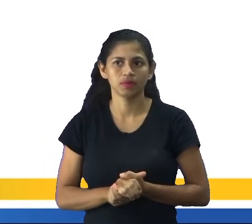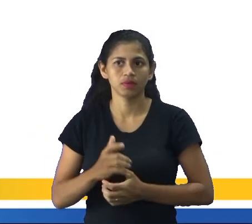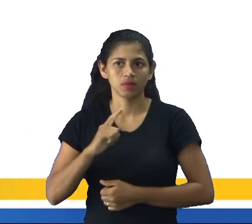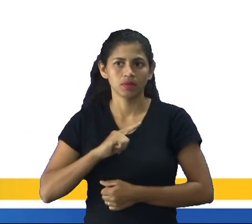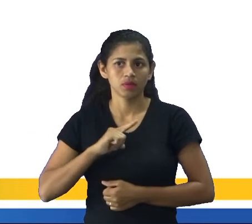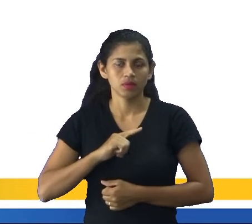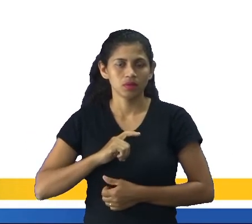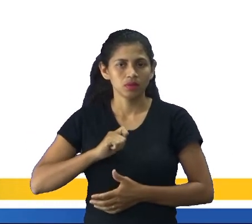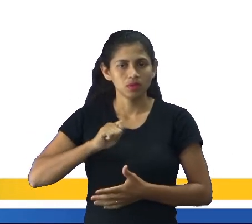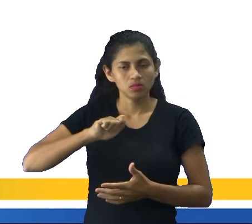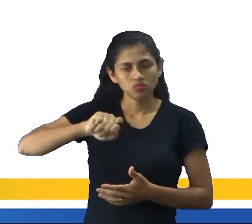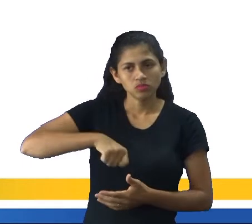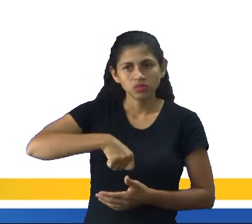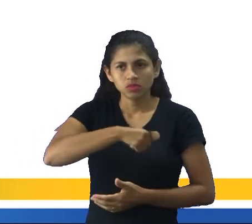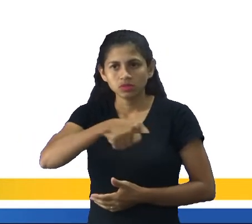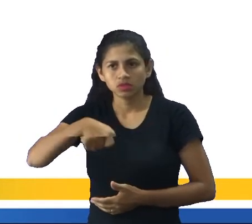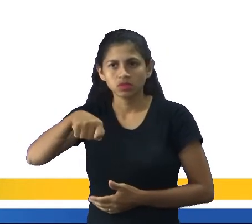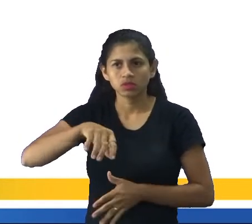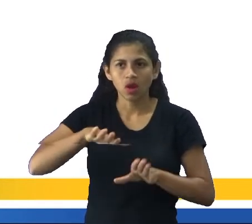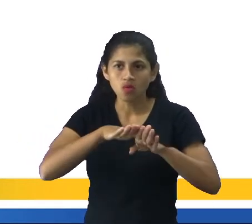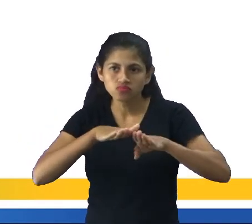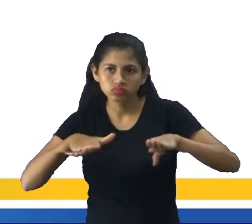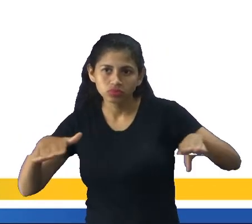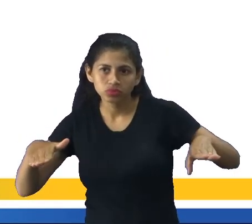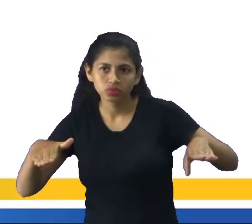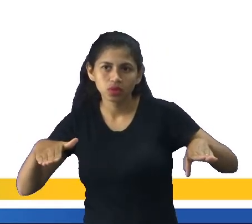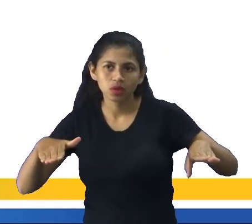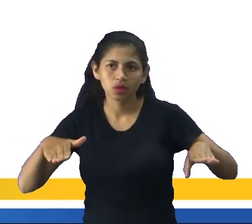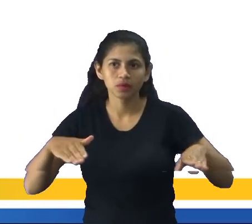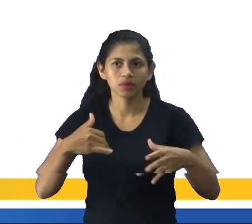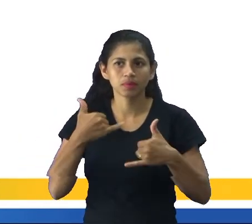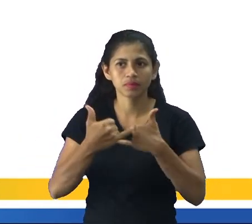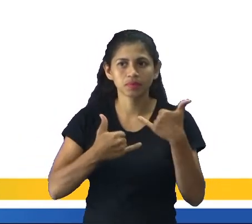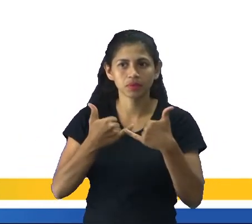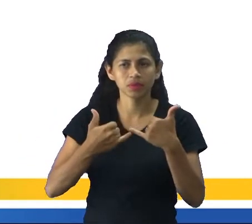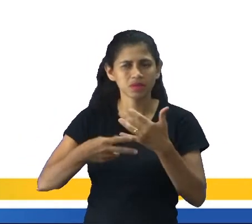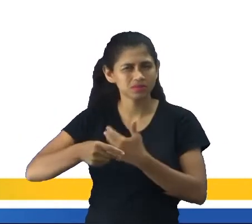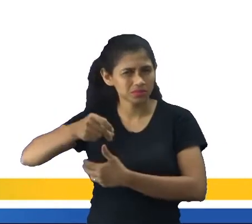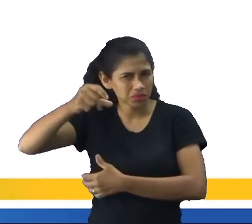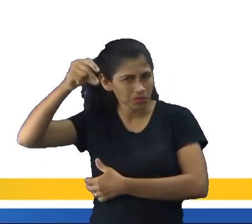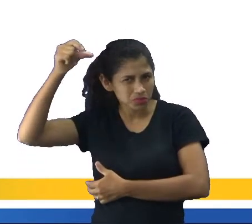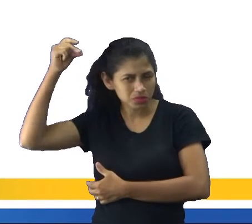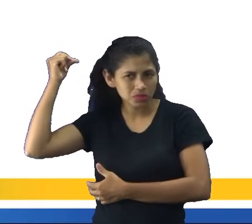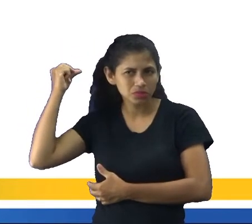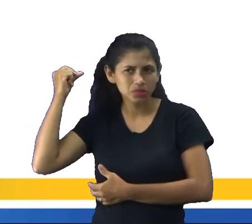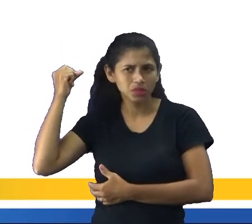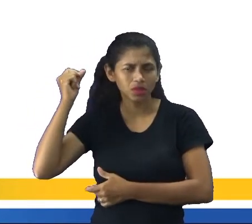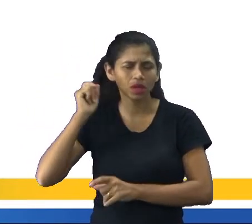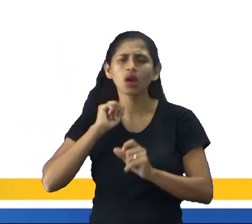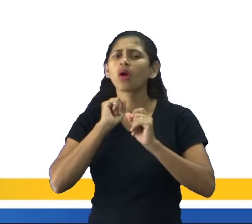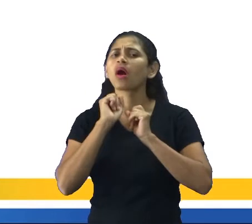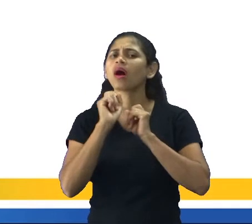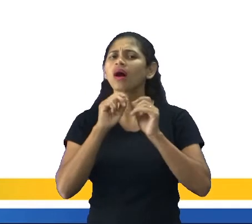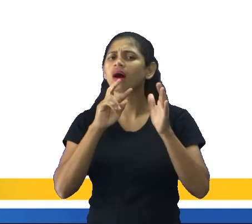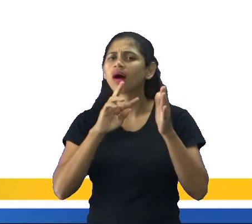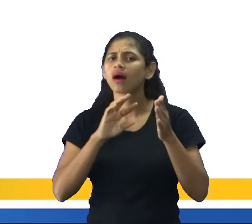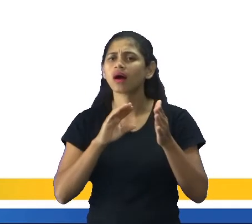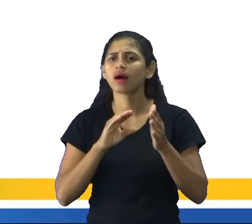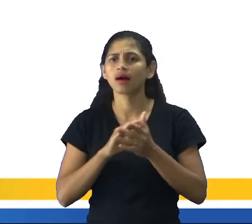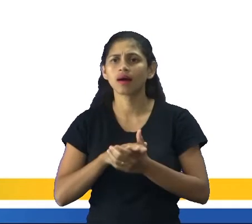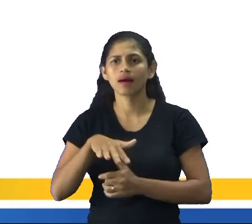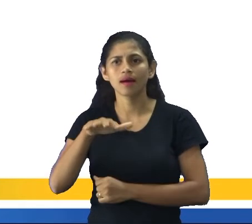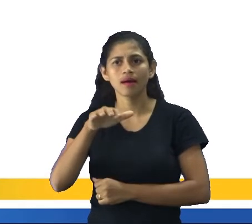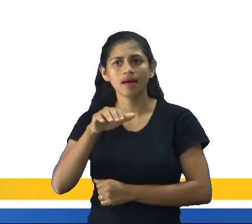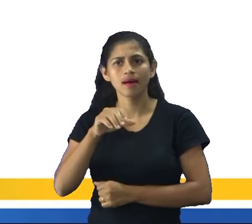temos riscar o chão para sair pulando, é a brincadeira que vem dos tempos do Império Romano, Que brincadeira é essa? Ó, já tá ali dizendo, ó, a